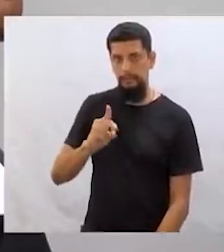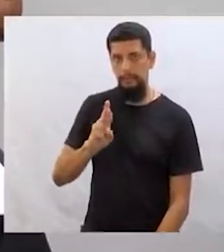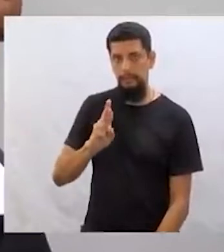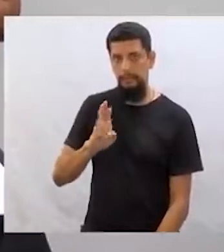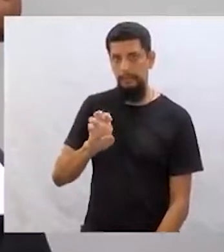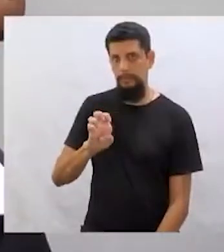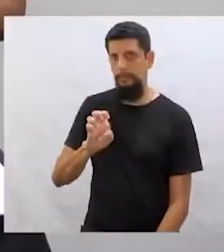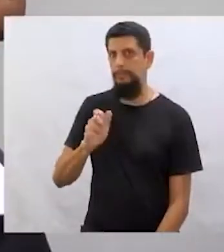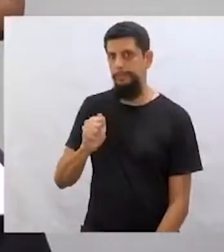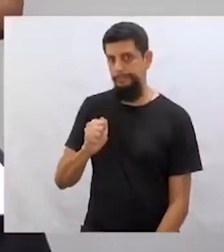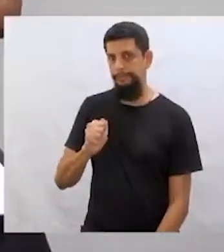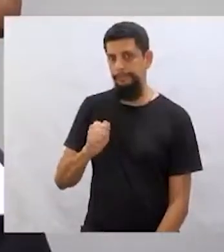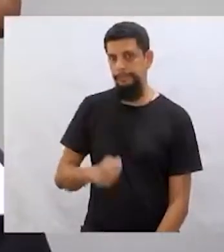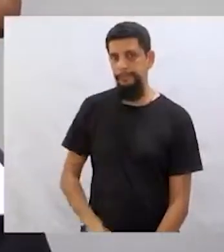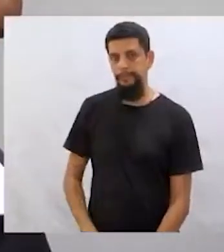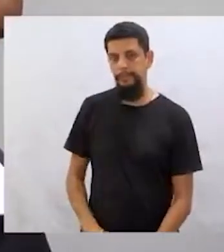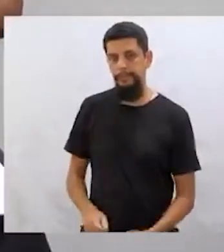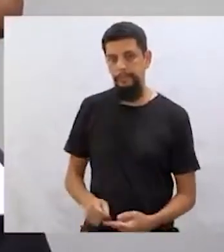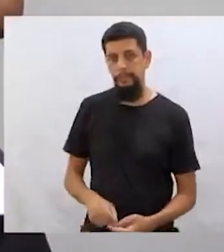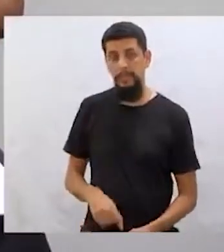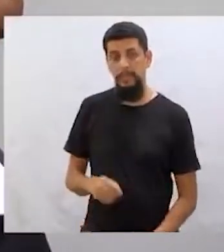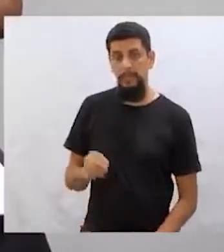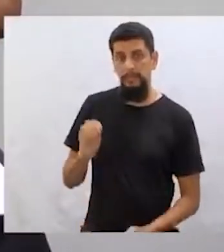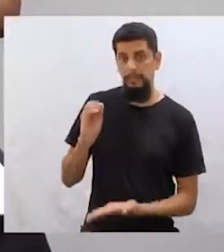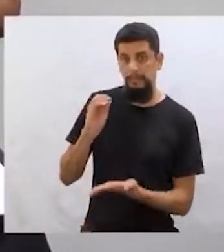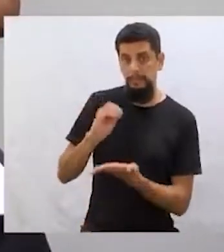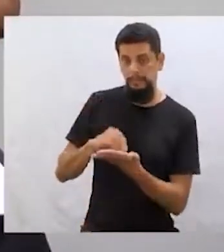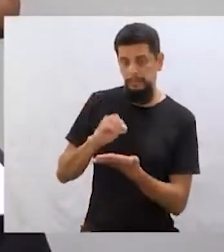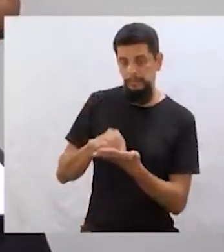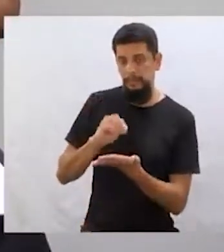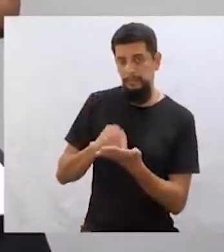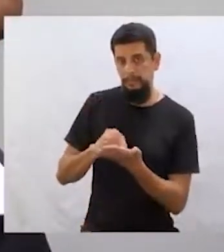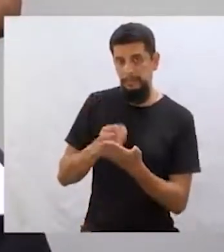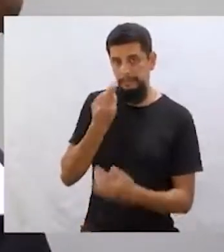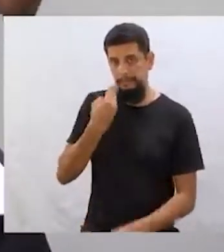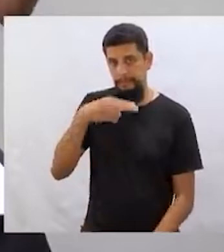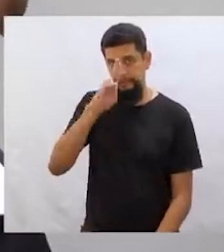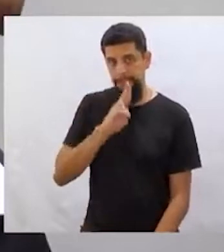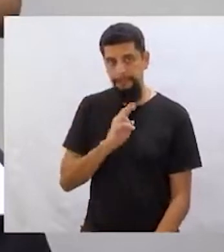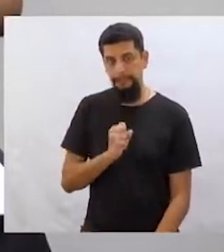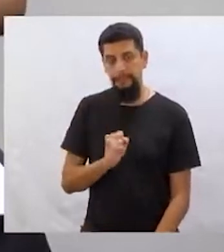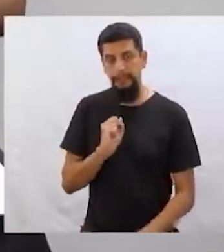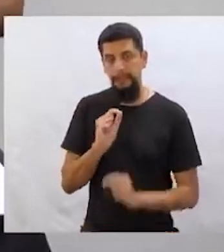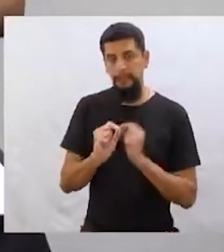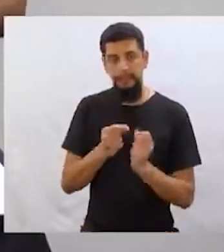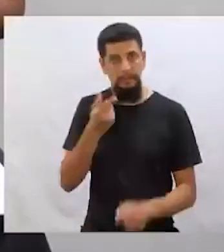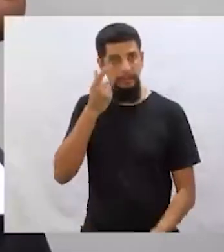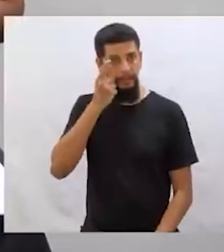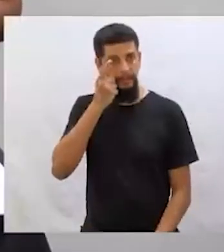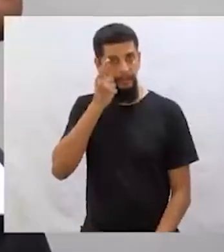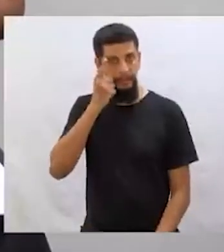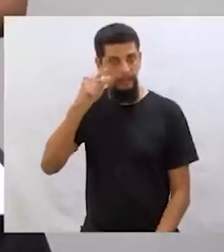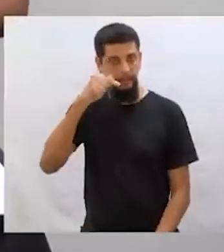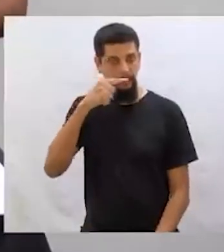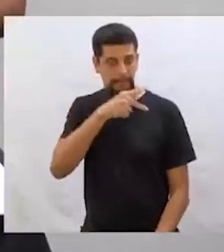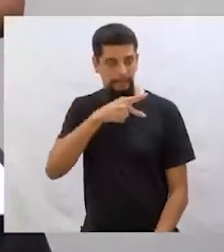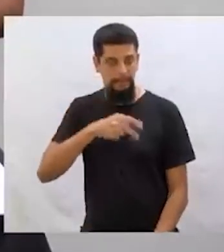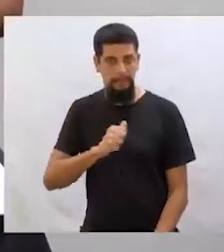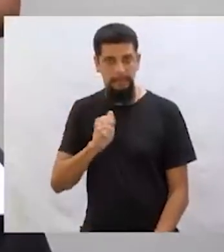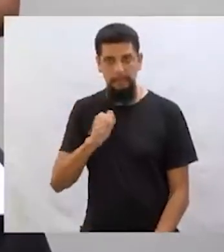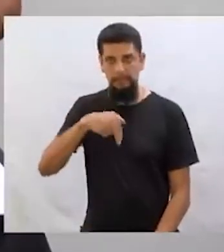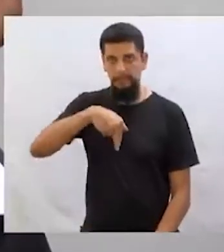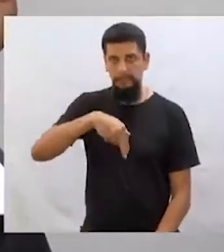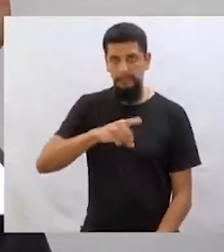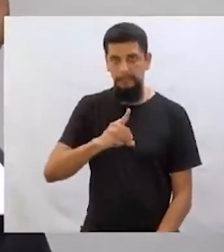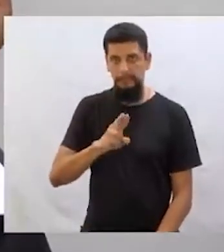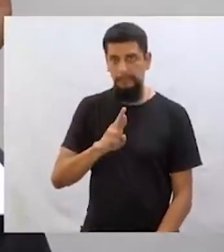um palito mesmo. Tinha que completar todos, ó. Eu ainda fiquei sem palitos aqui. Então, primeira rodada, professora Andréia ganhou.